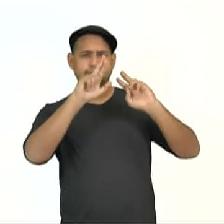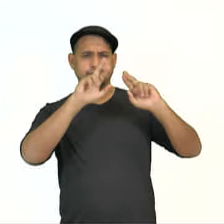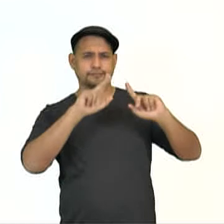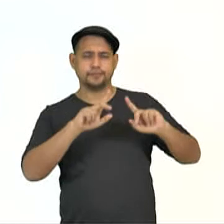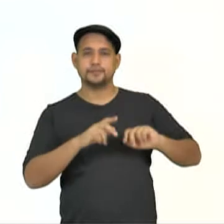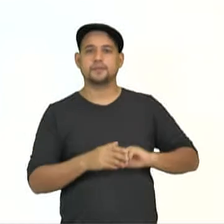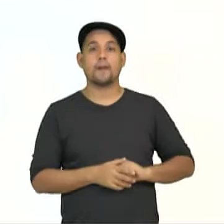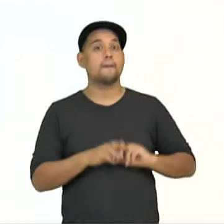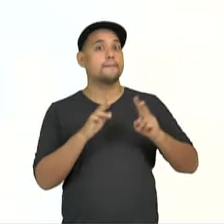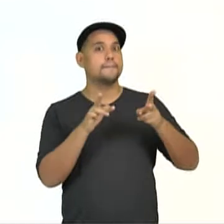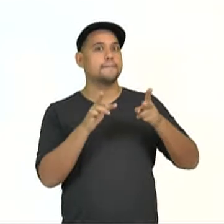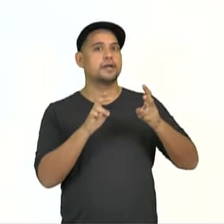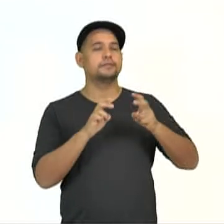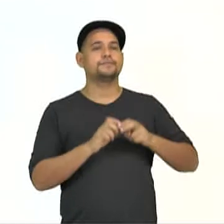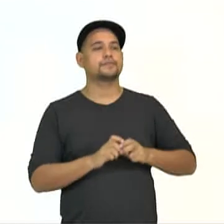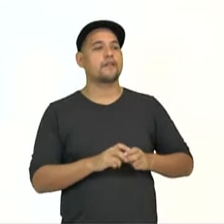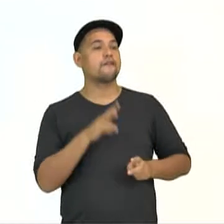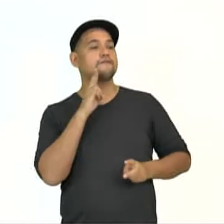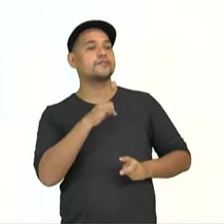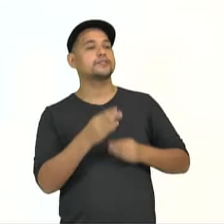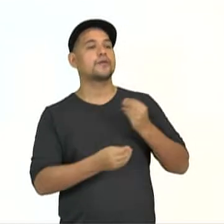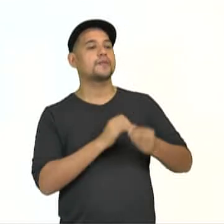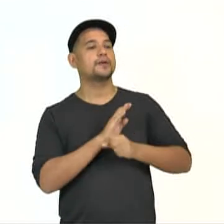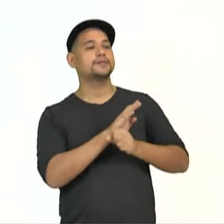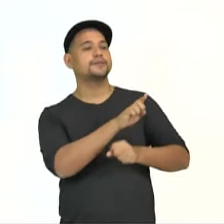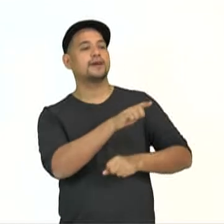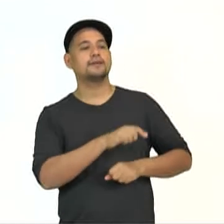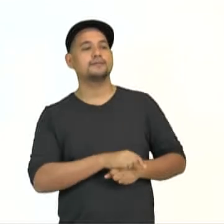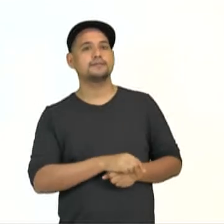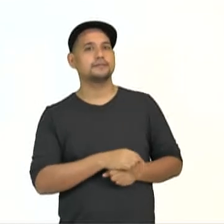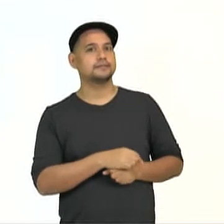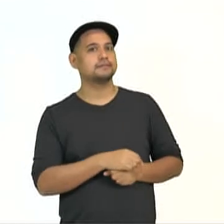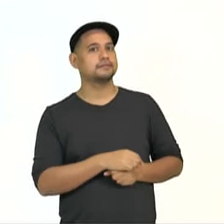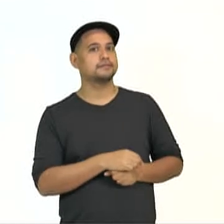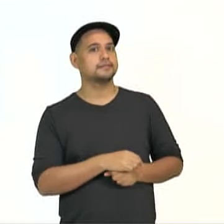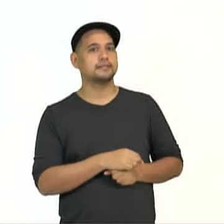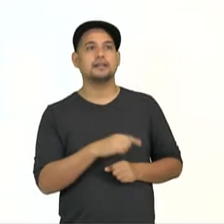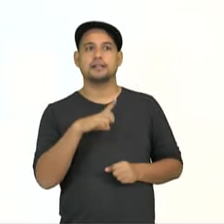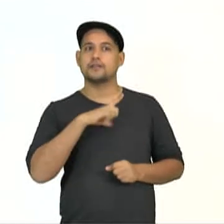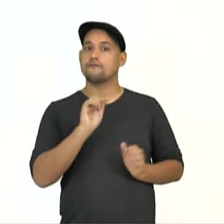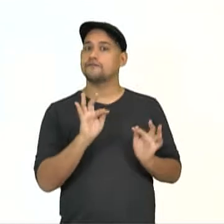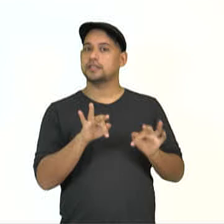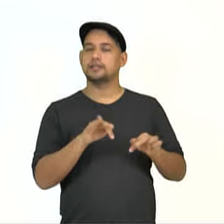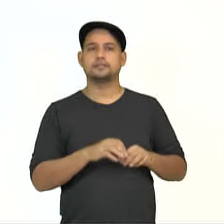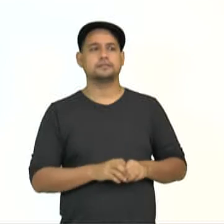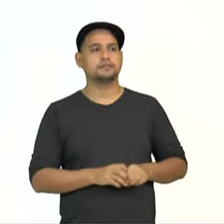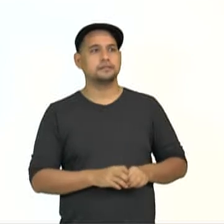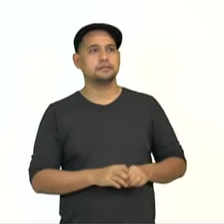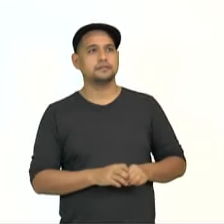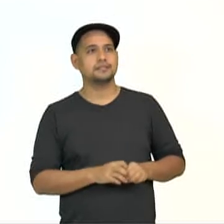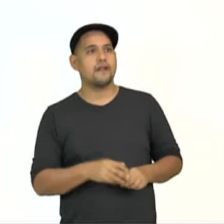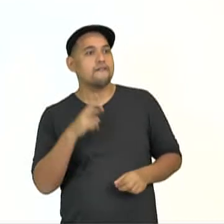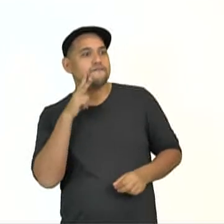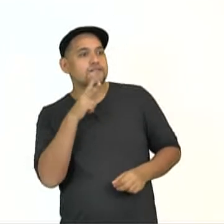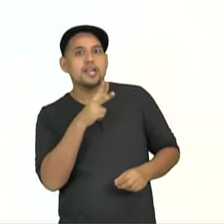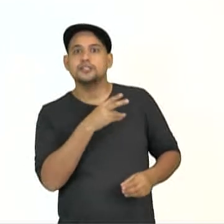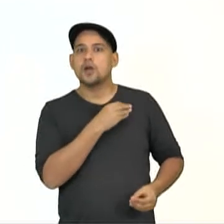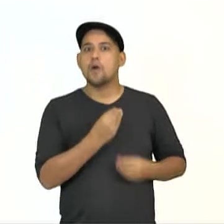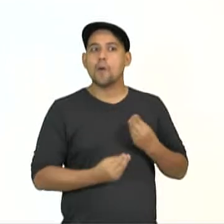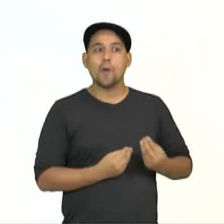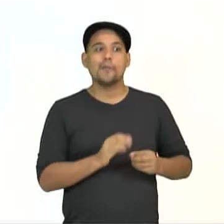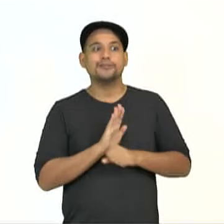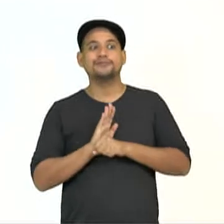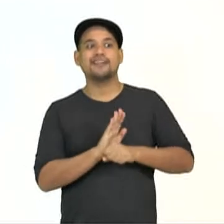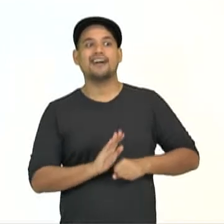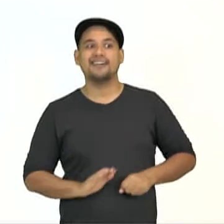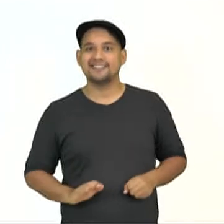possibilidades? Perceba, veja como ajudar, ponto final, aqui uma declaração. Veja como ajudar. Então, aqui a gente tem